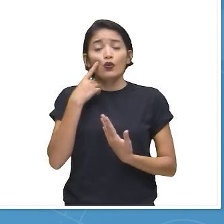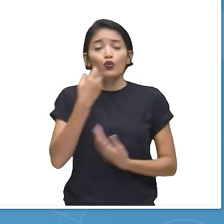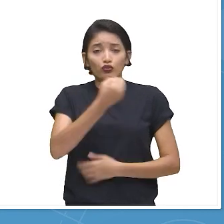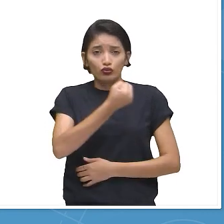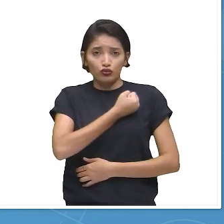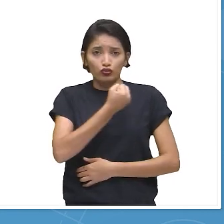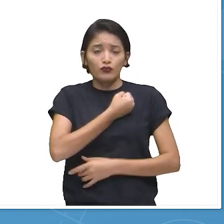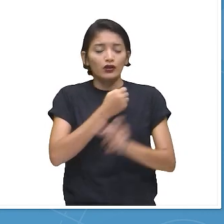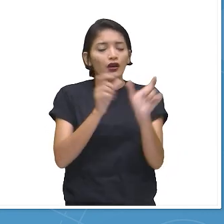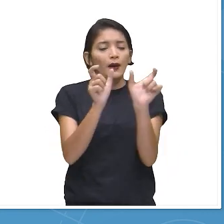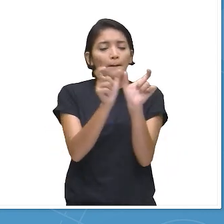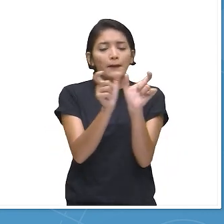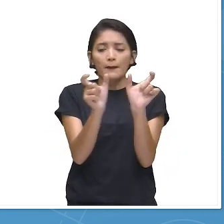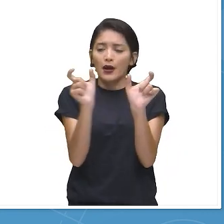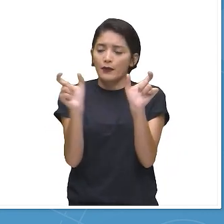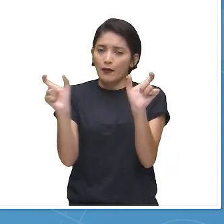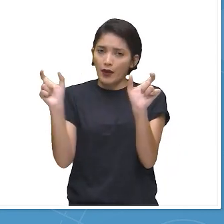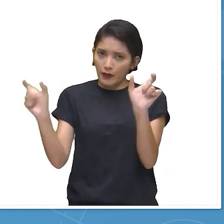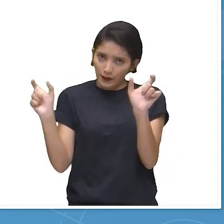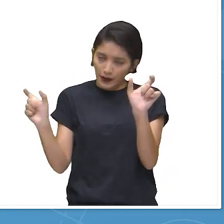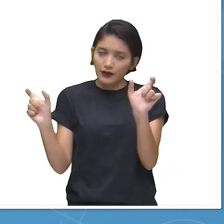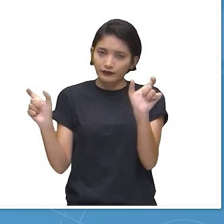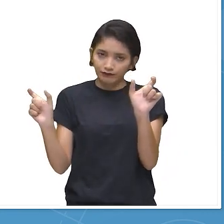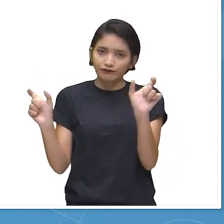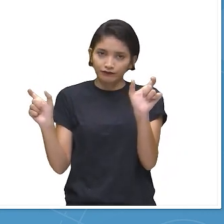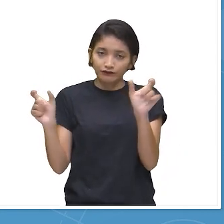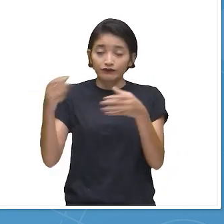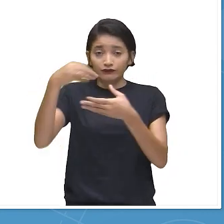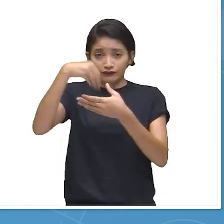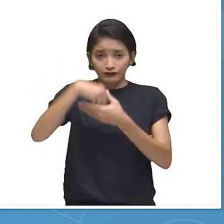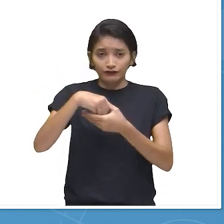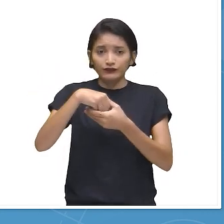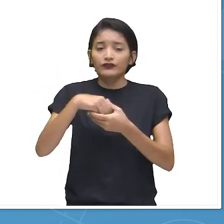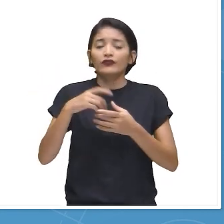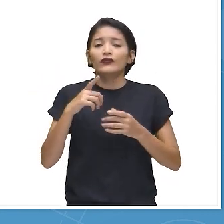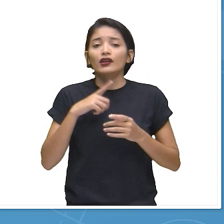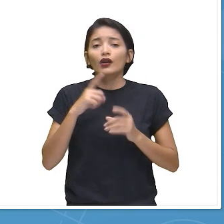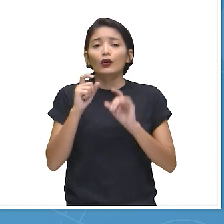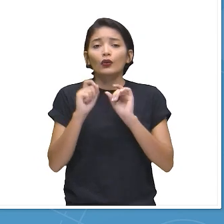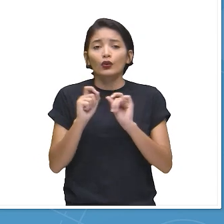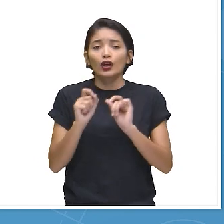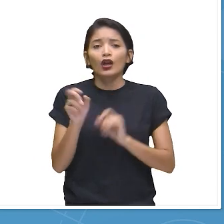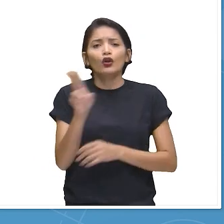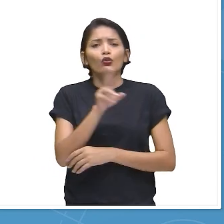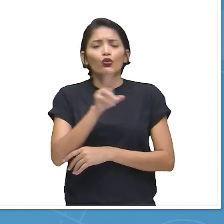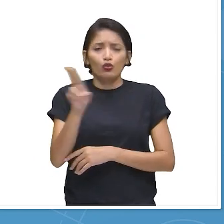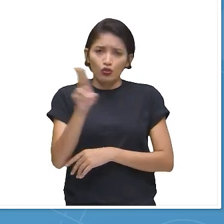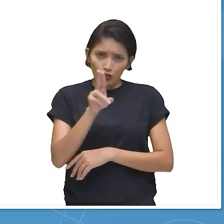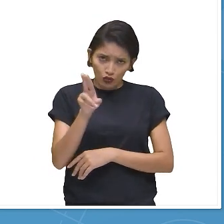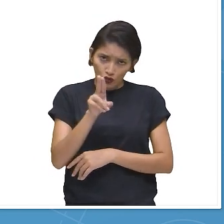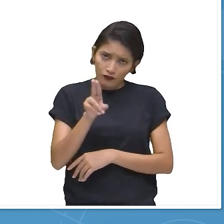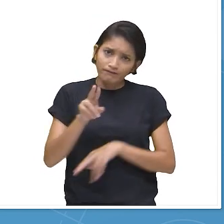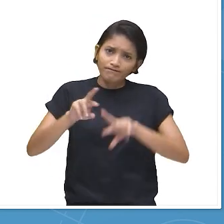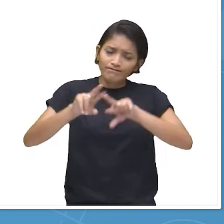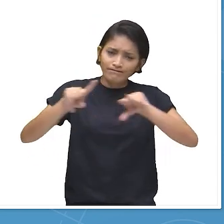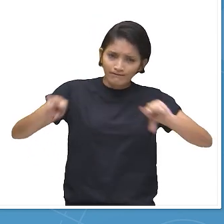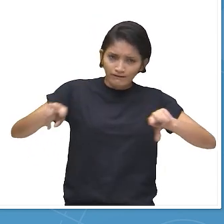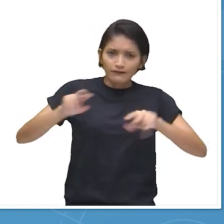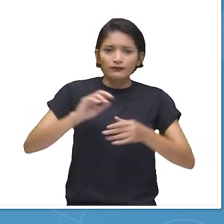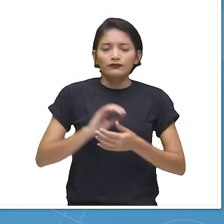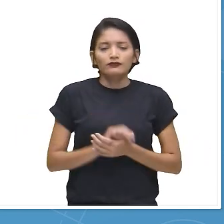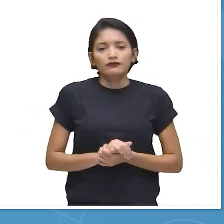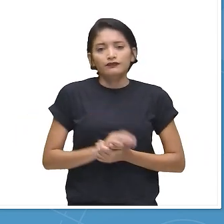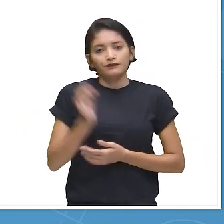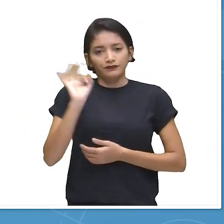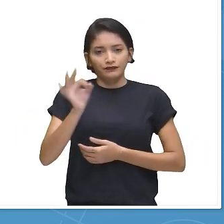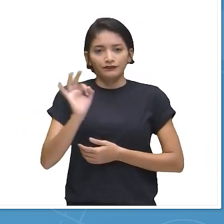de sílabas em que as palavras são formadas, são constituídas, elas têm esses nomes, elas recebem esses nomes,